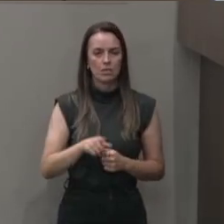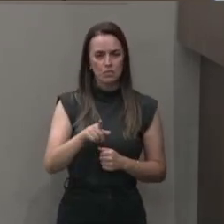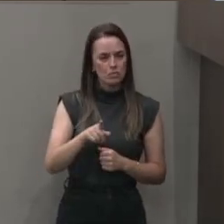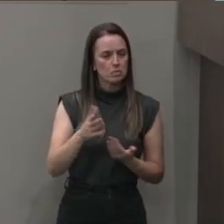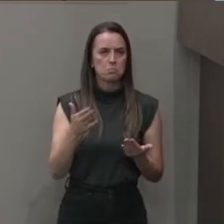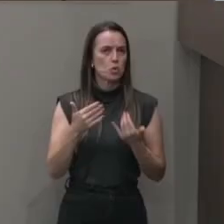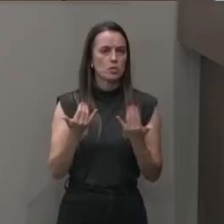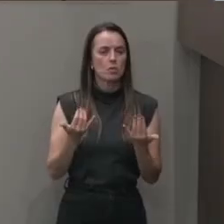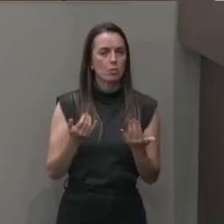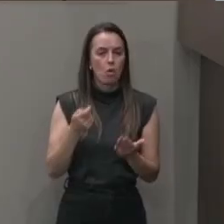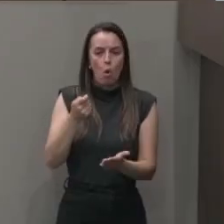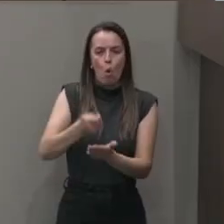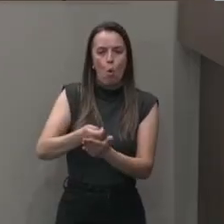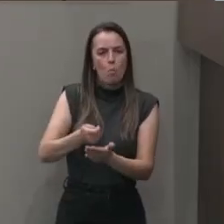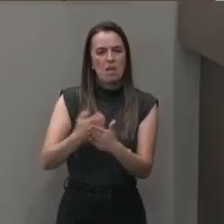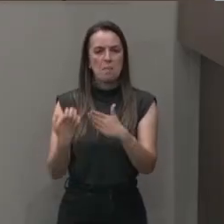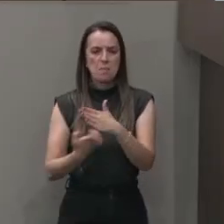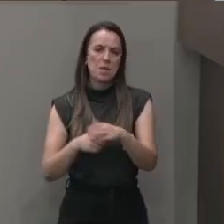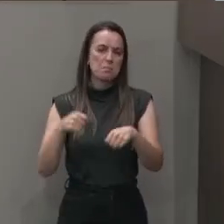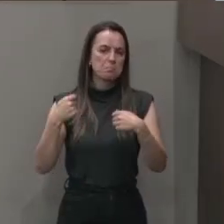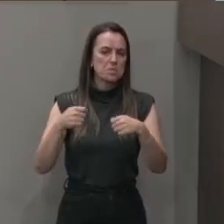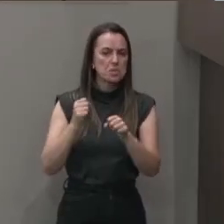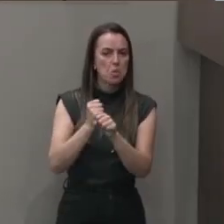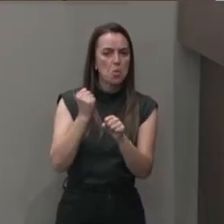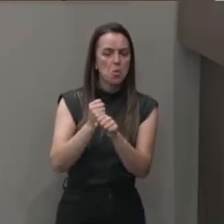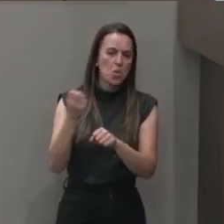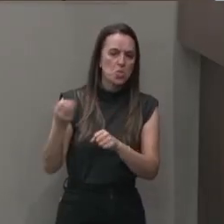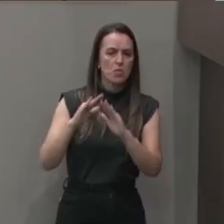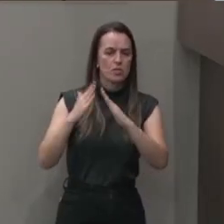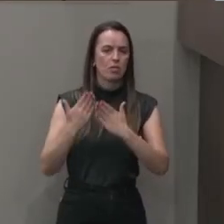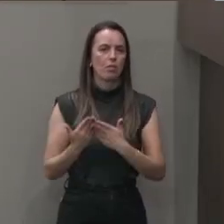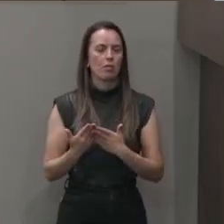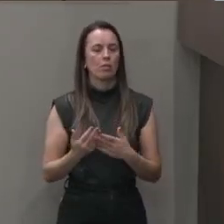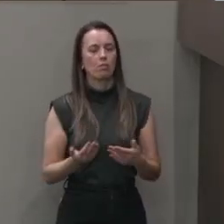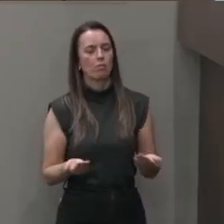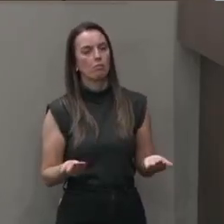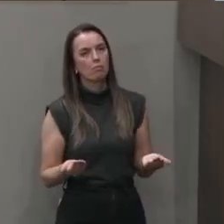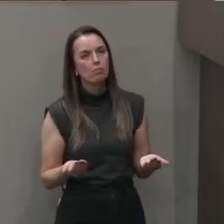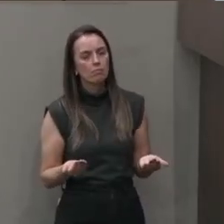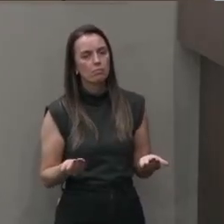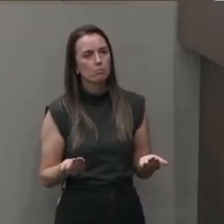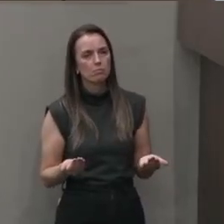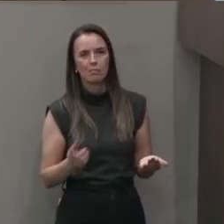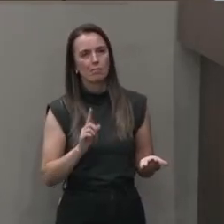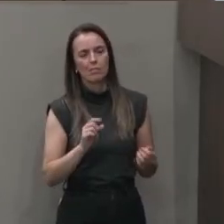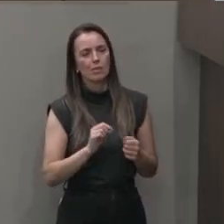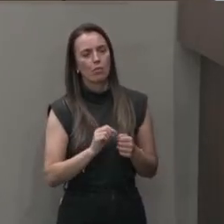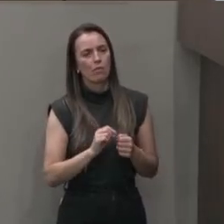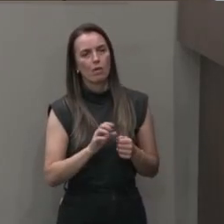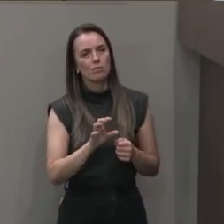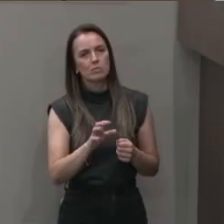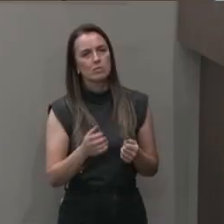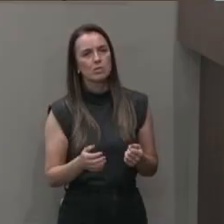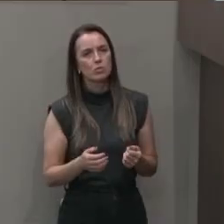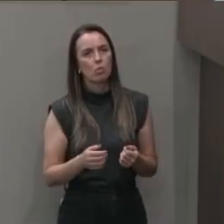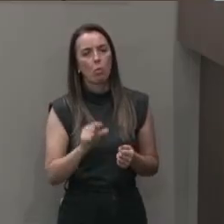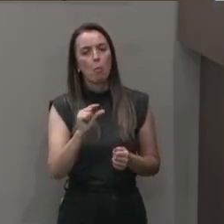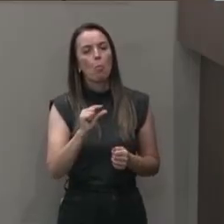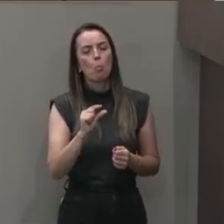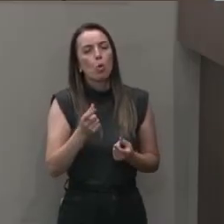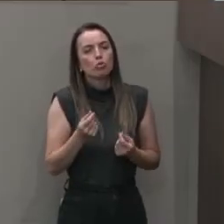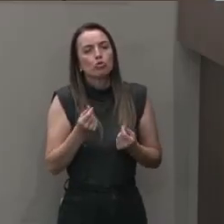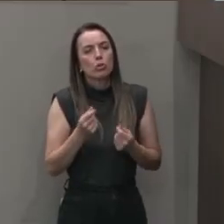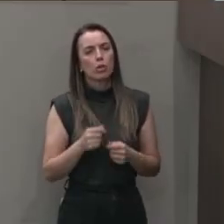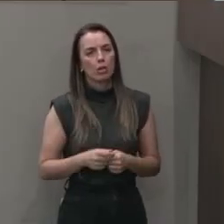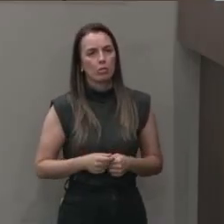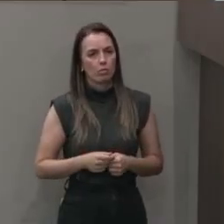a construir uma nova escola. Gente, isso não se faz com poucos R$1.000. Para